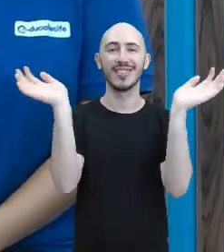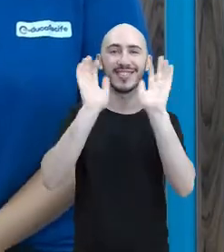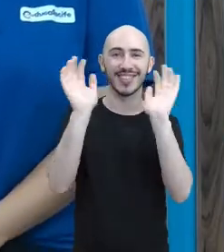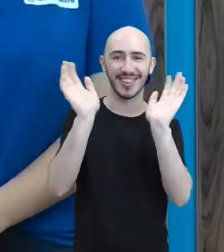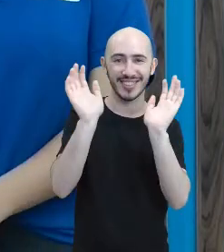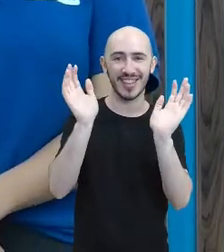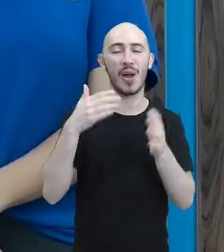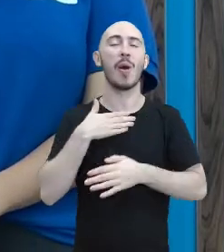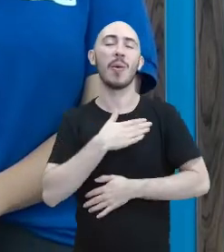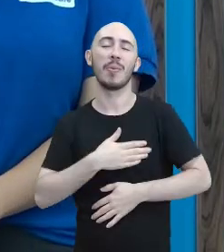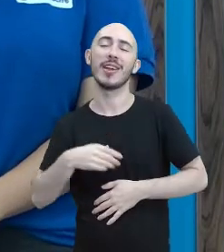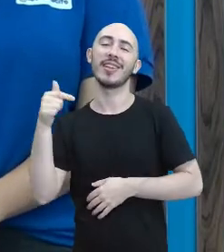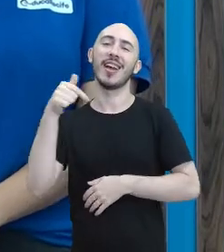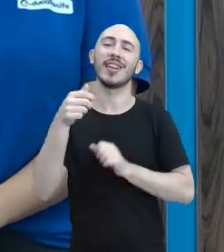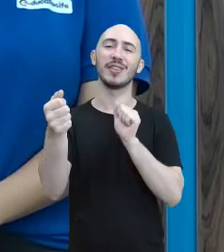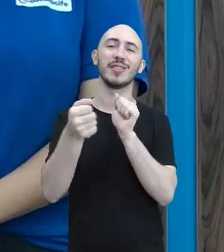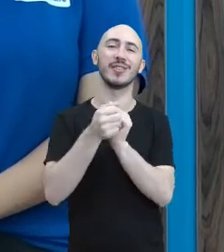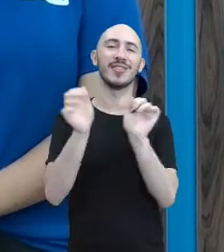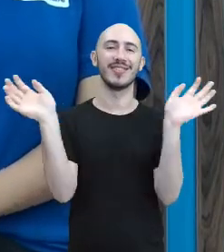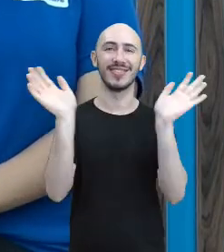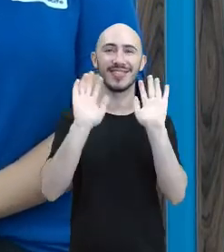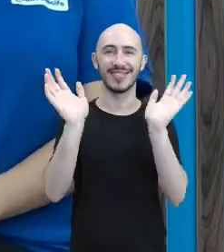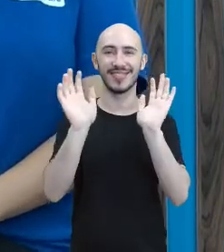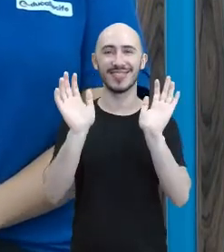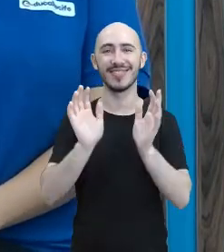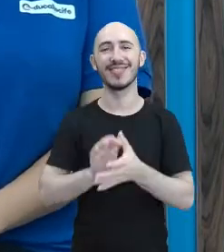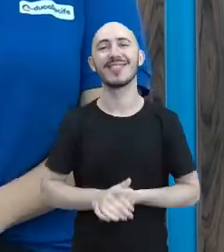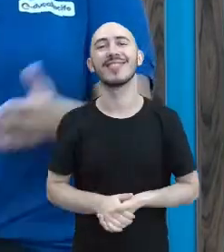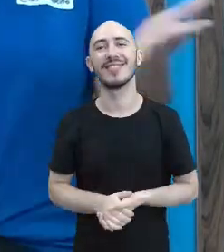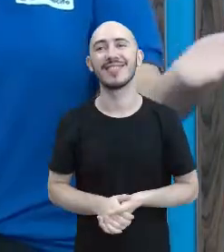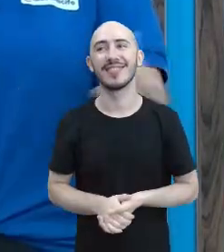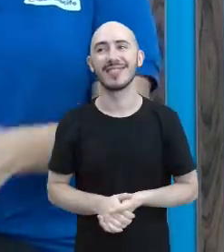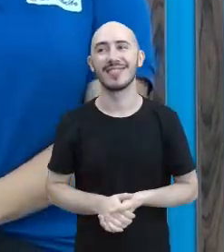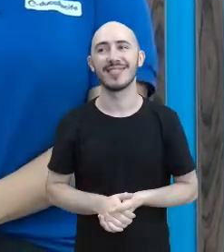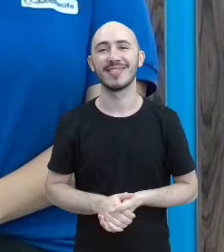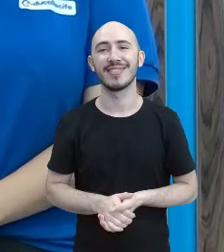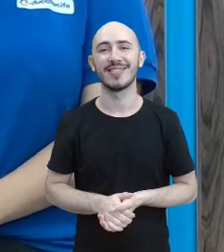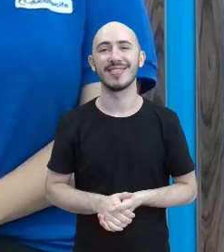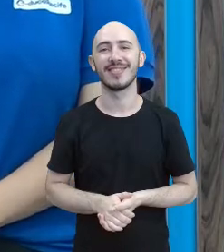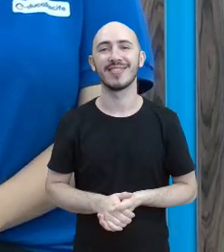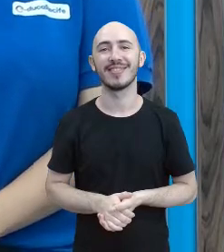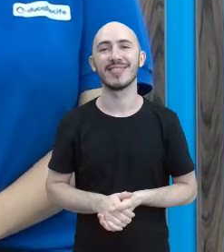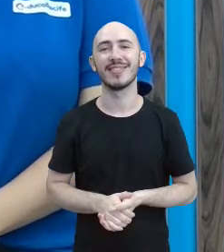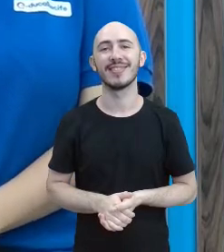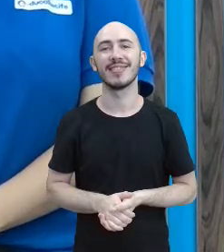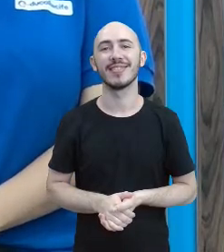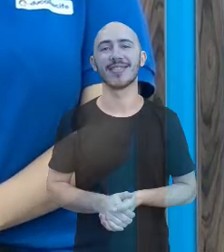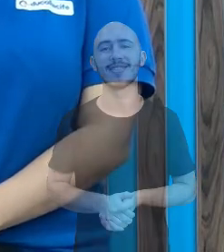como sempre, um prazer estar aqui com vocês. Até a próxima e apareçam!